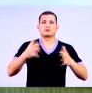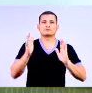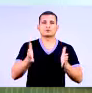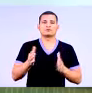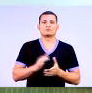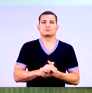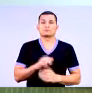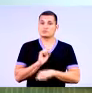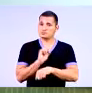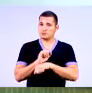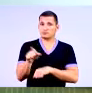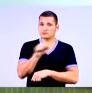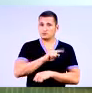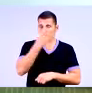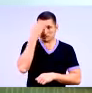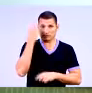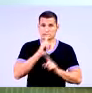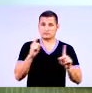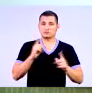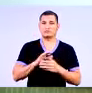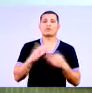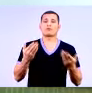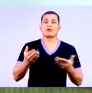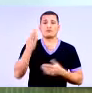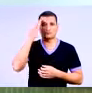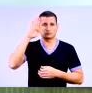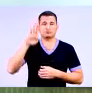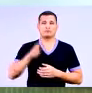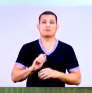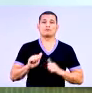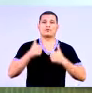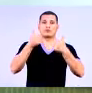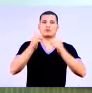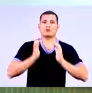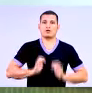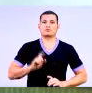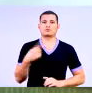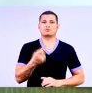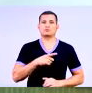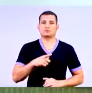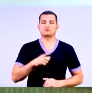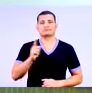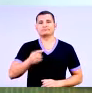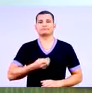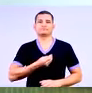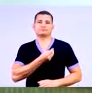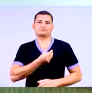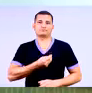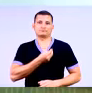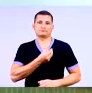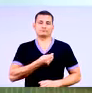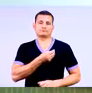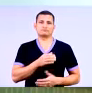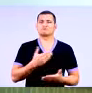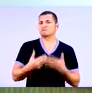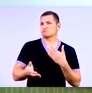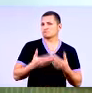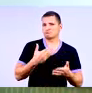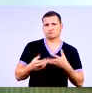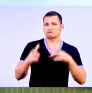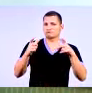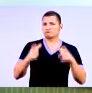que vocês não tenham esquecido. Qual o principal valor ético que nós temos? A vida. Em qualquer situação,